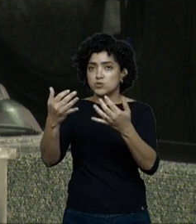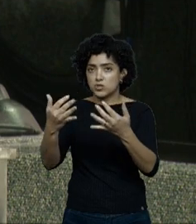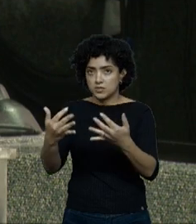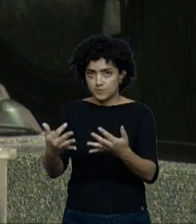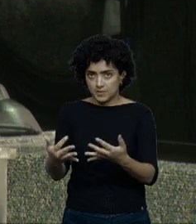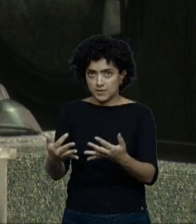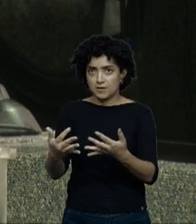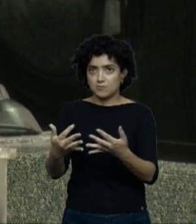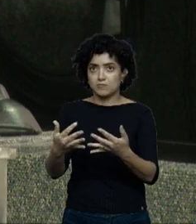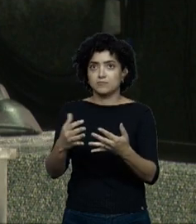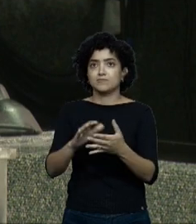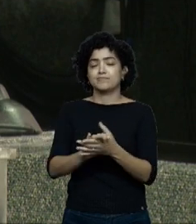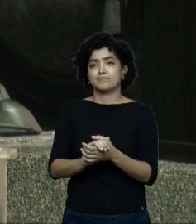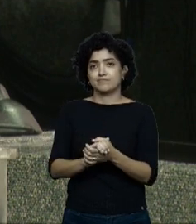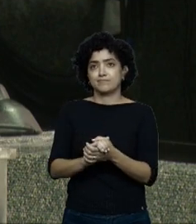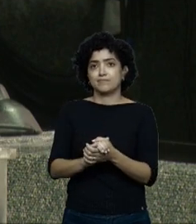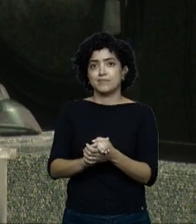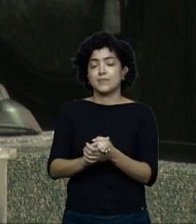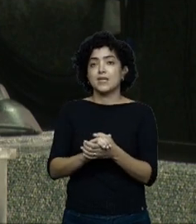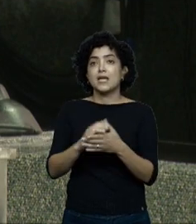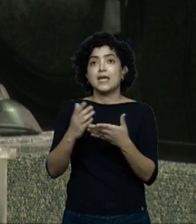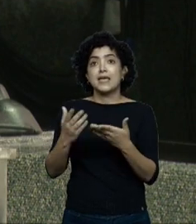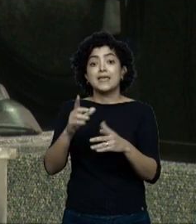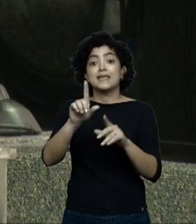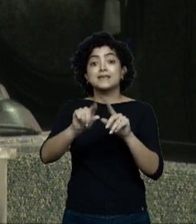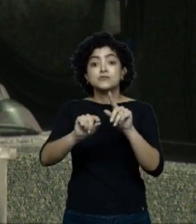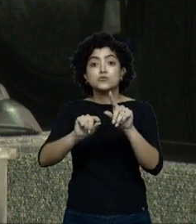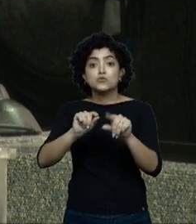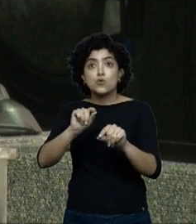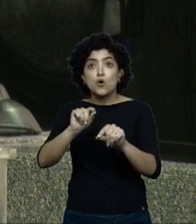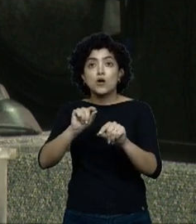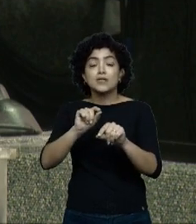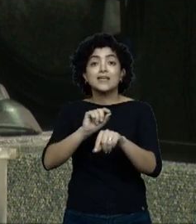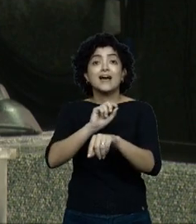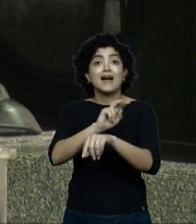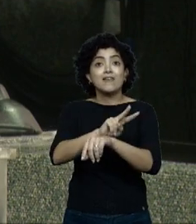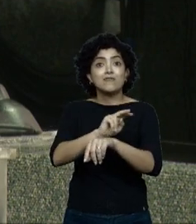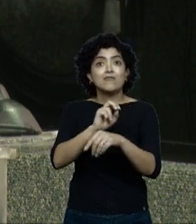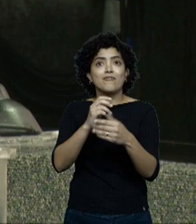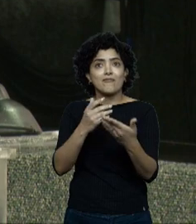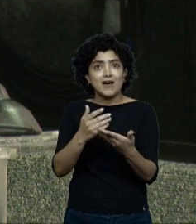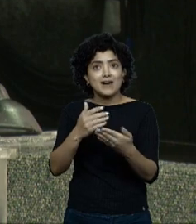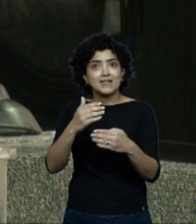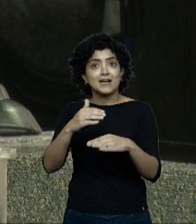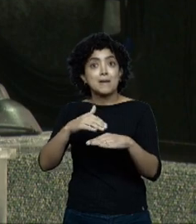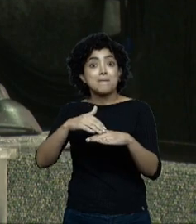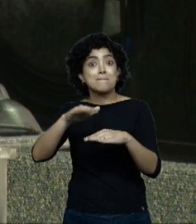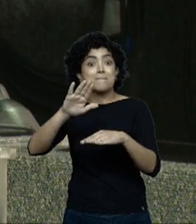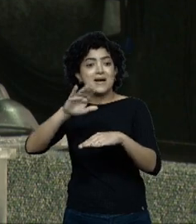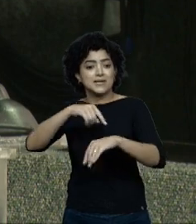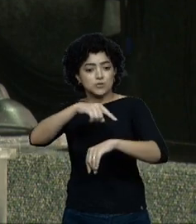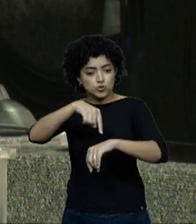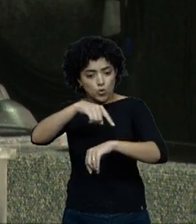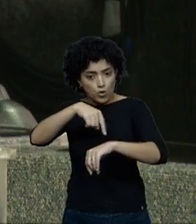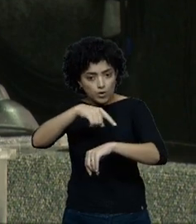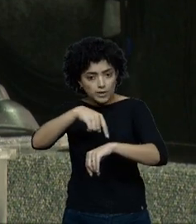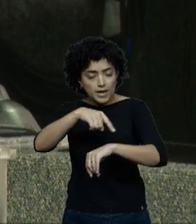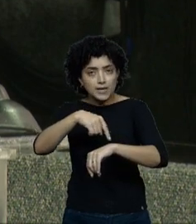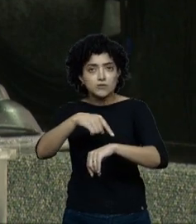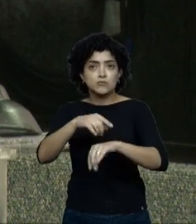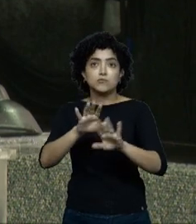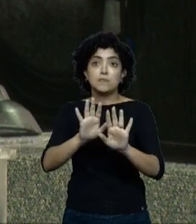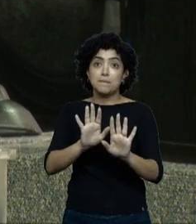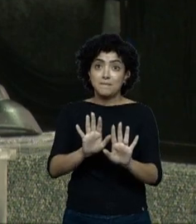escolhe então a gente ele escolhe a vaga que tem mais carga horária isto não quer dizer